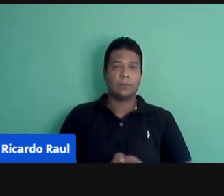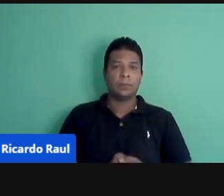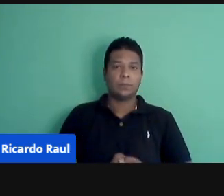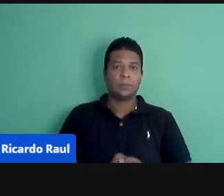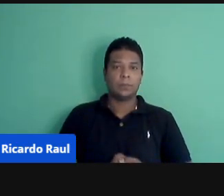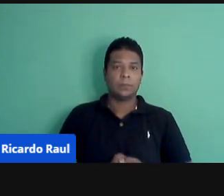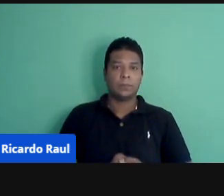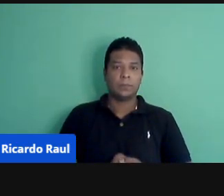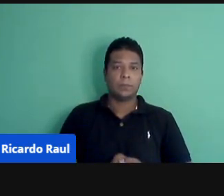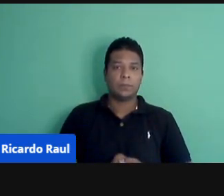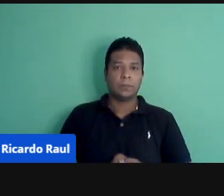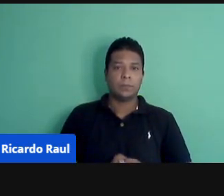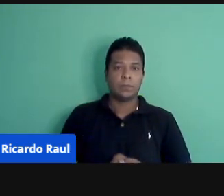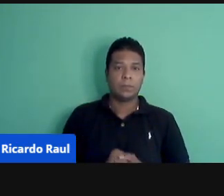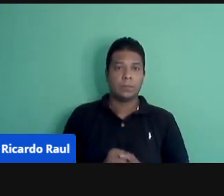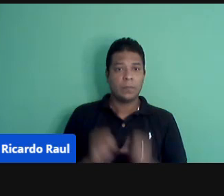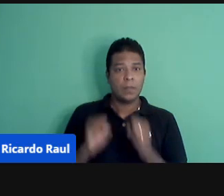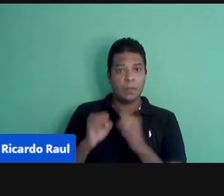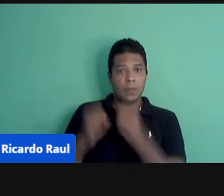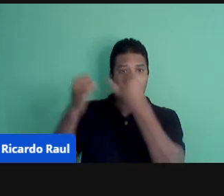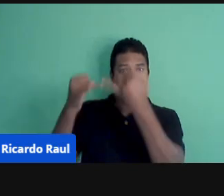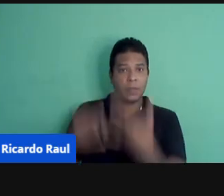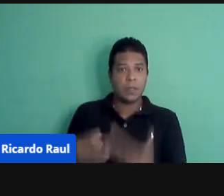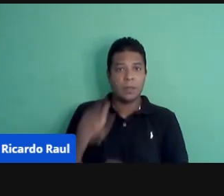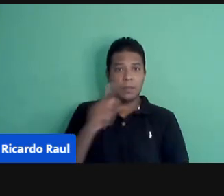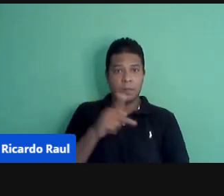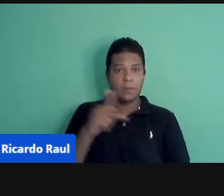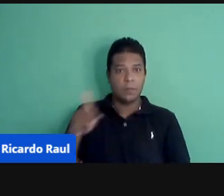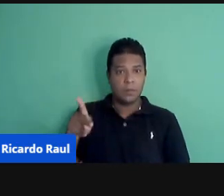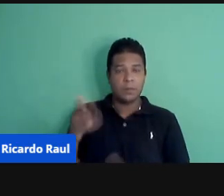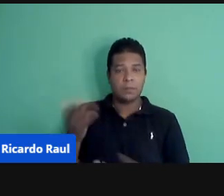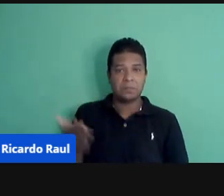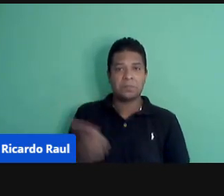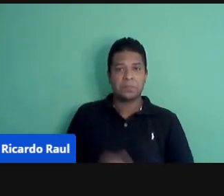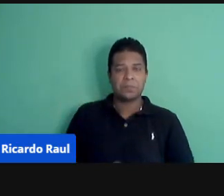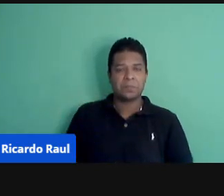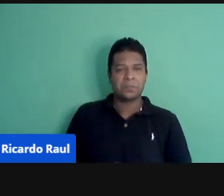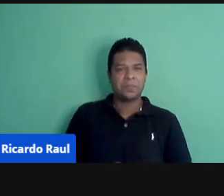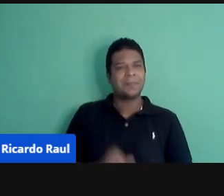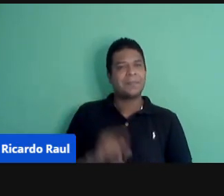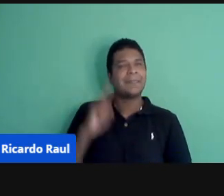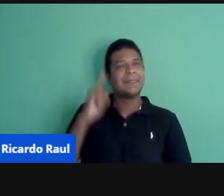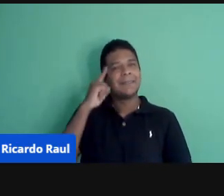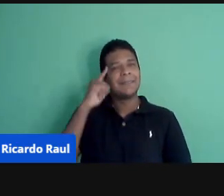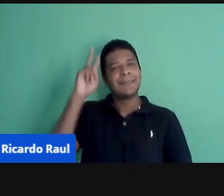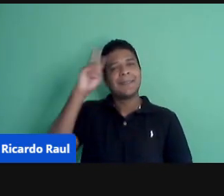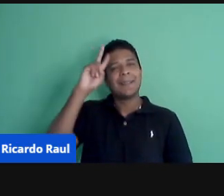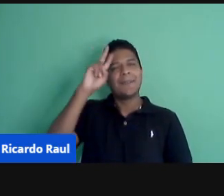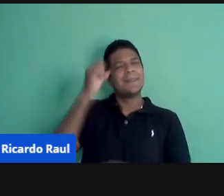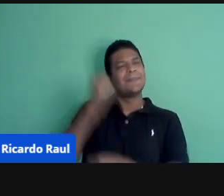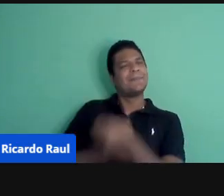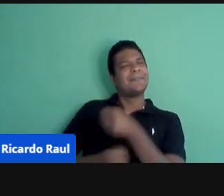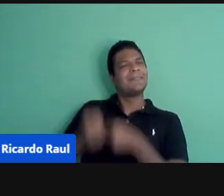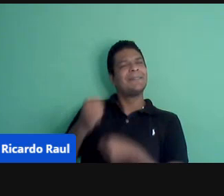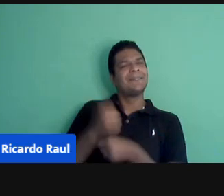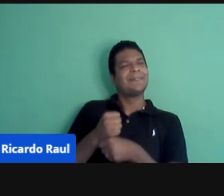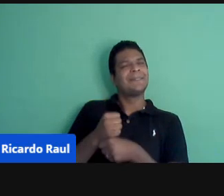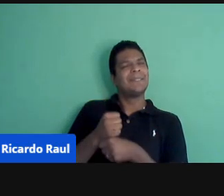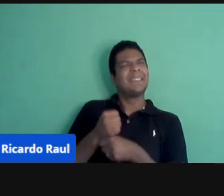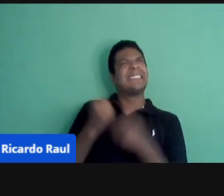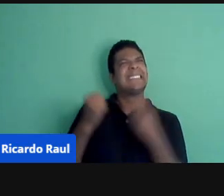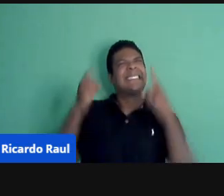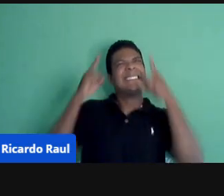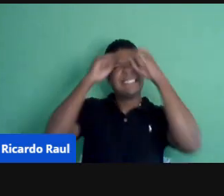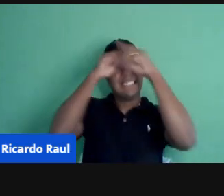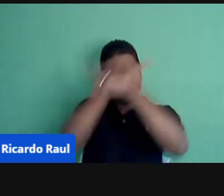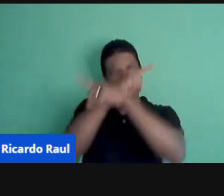Elisângela, você pode complementar para a gente? Nossa, quando eu fico lembrando do ano passado, eu penso como foi difícil,